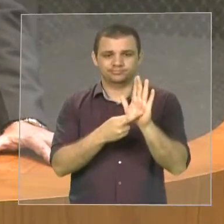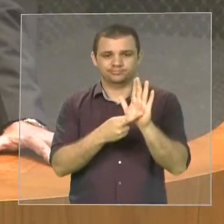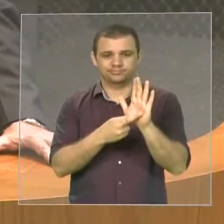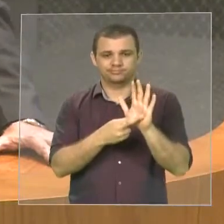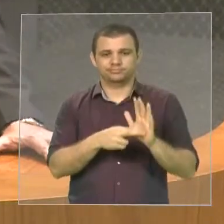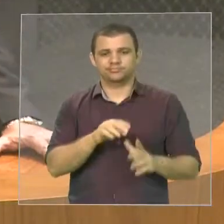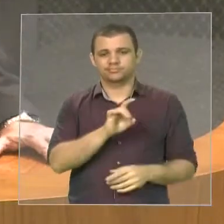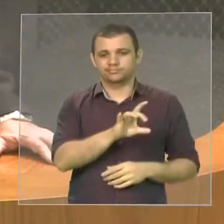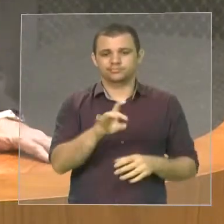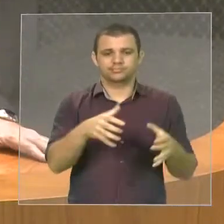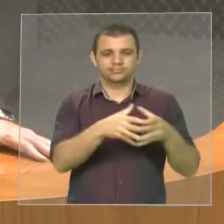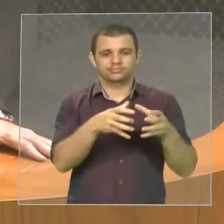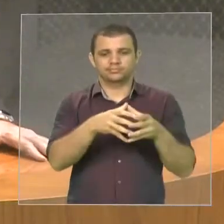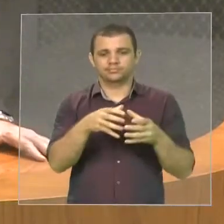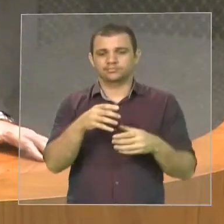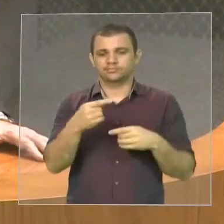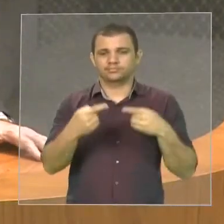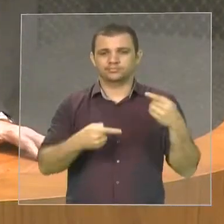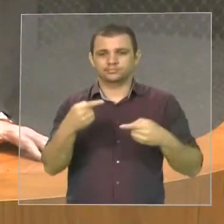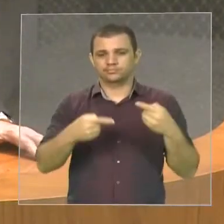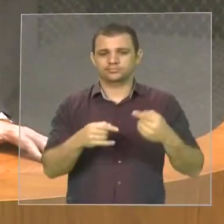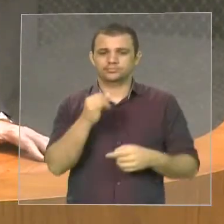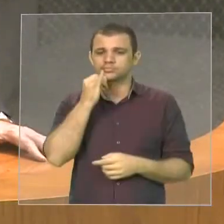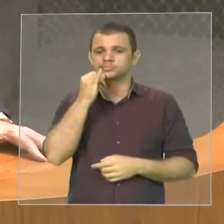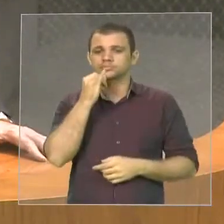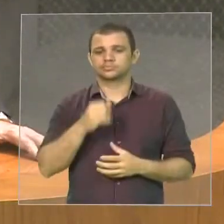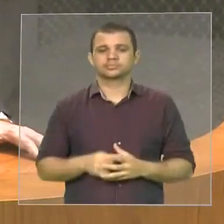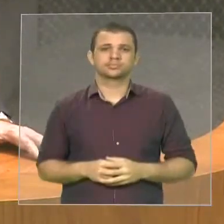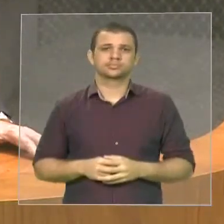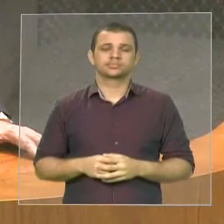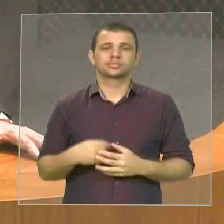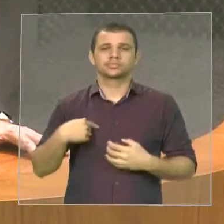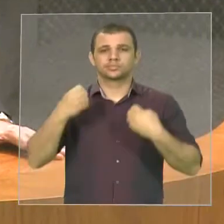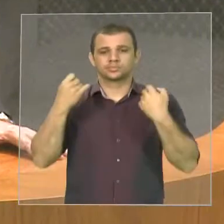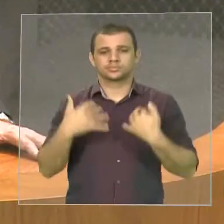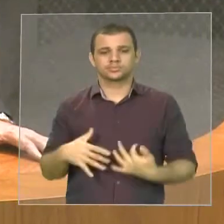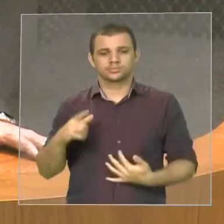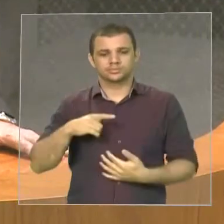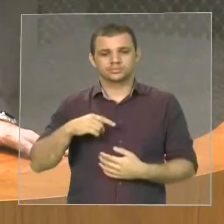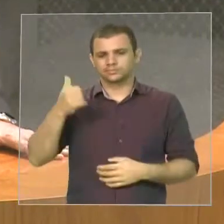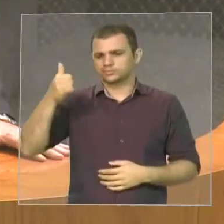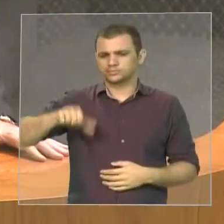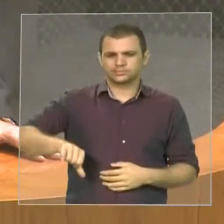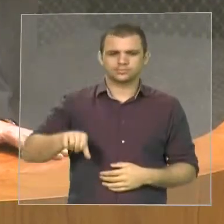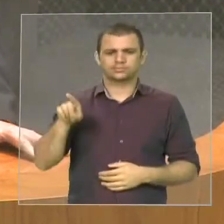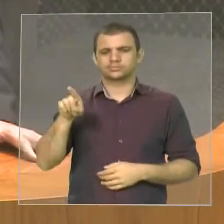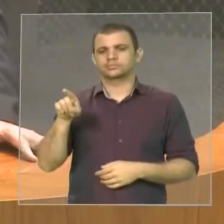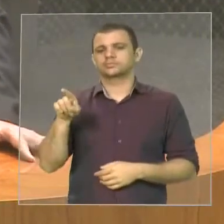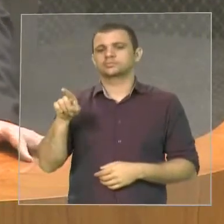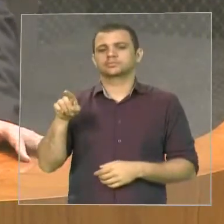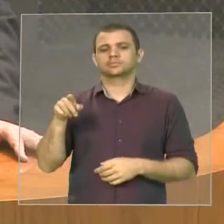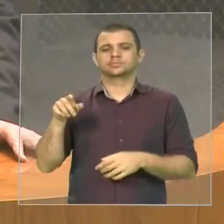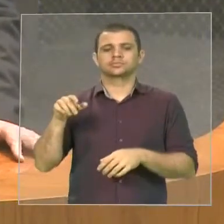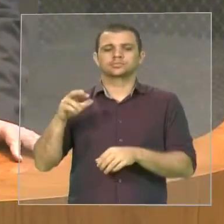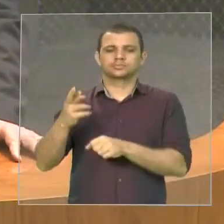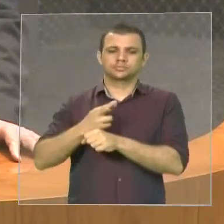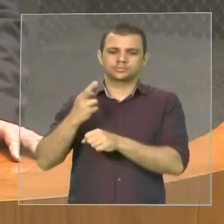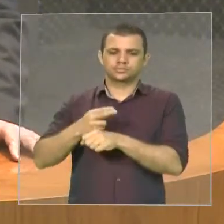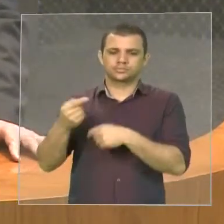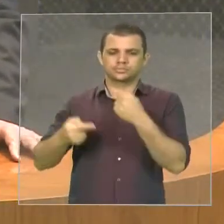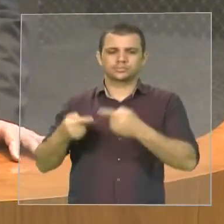dos partidos. Eu destaco como um ponto altamente negativo nessa reforma política que foi